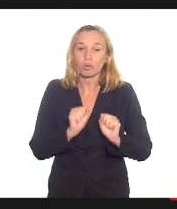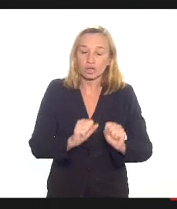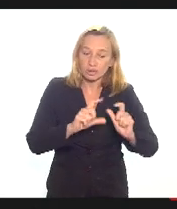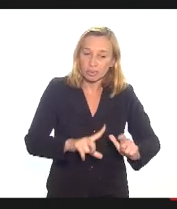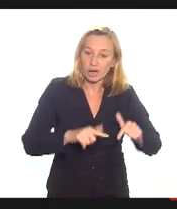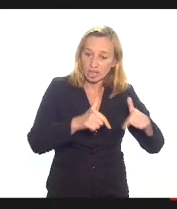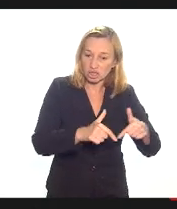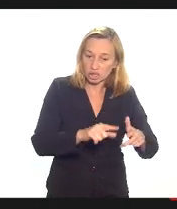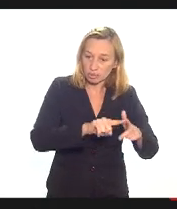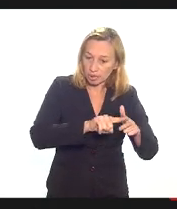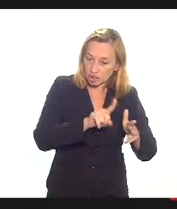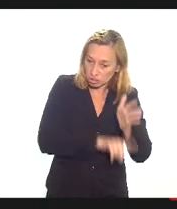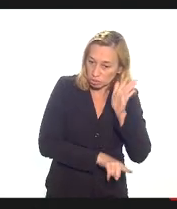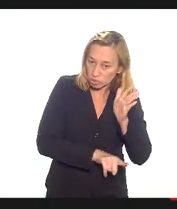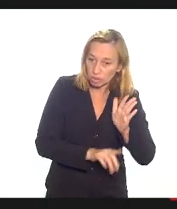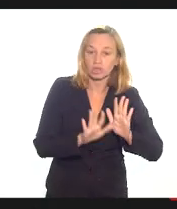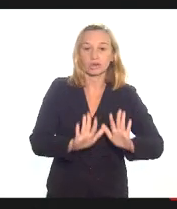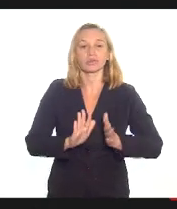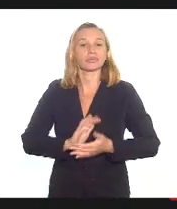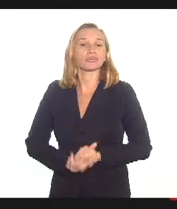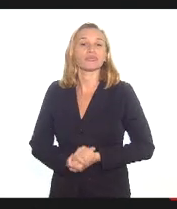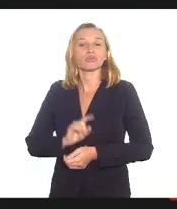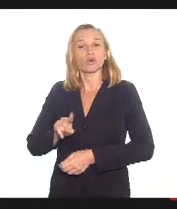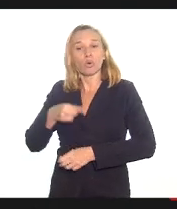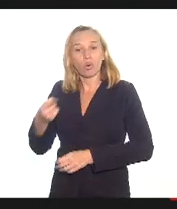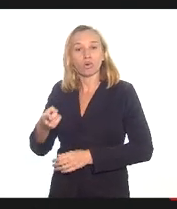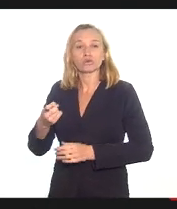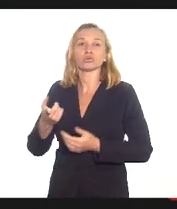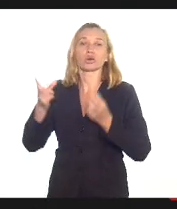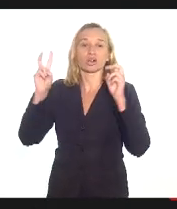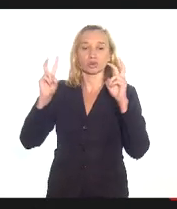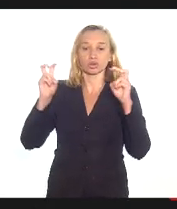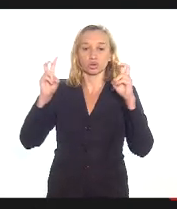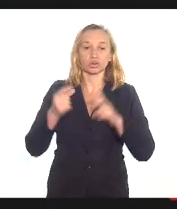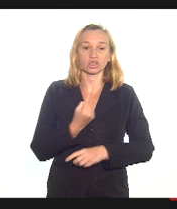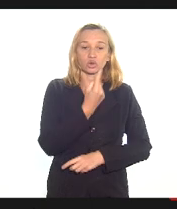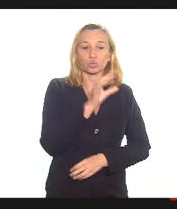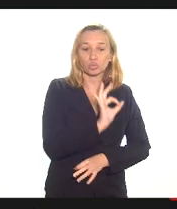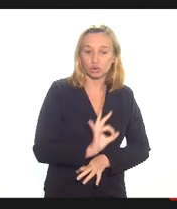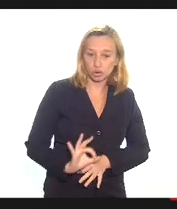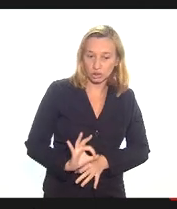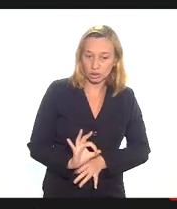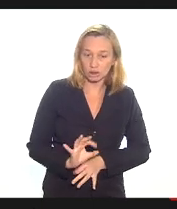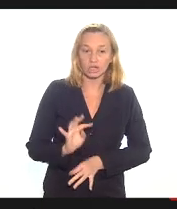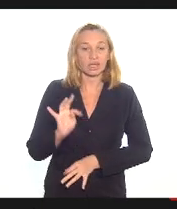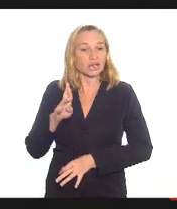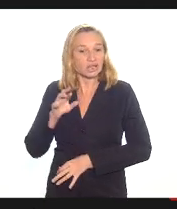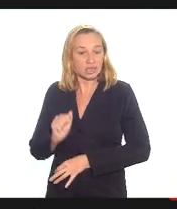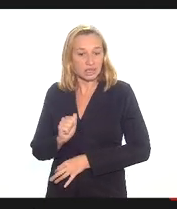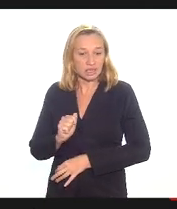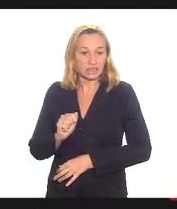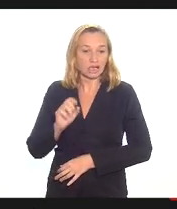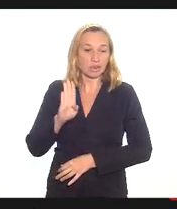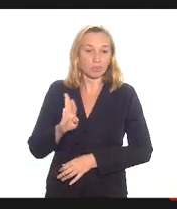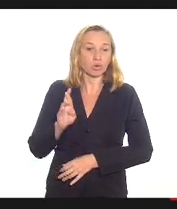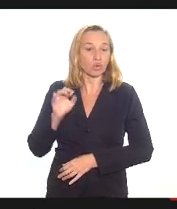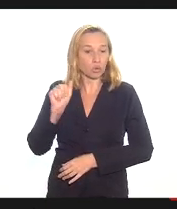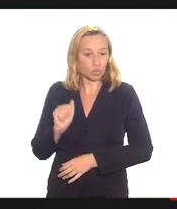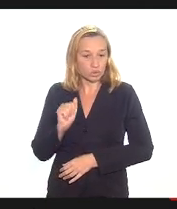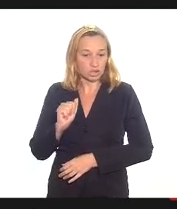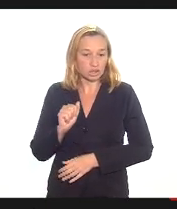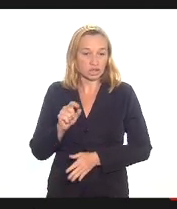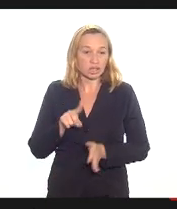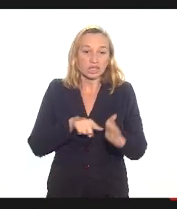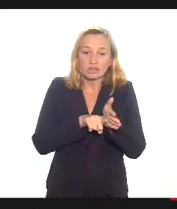abatido. Uma outra questão é esse 1% da receita bruta que é